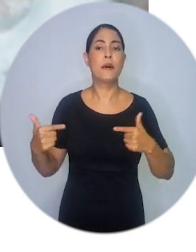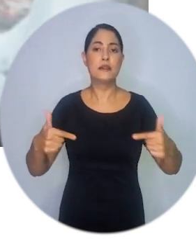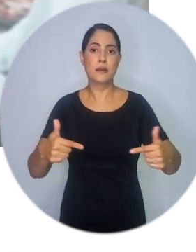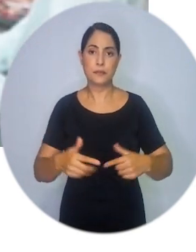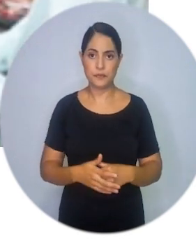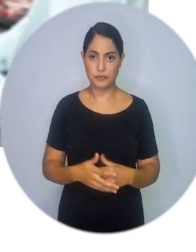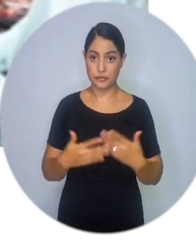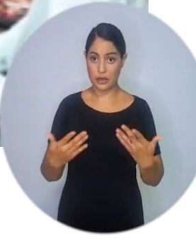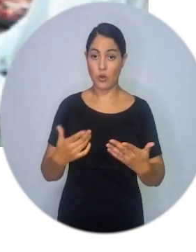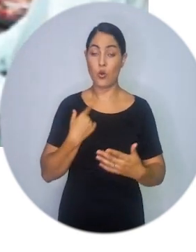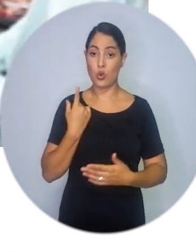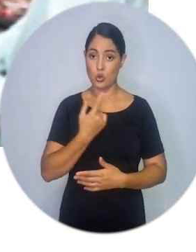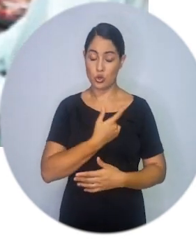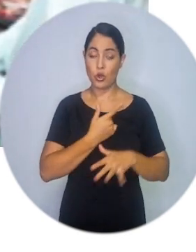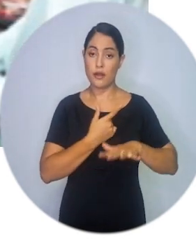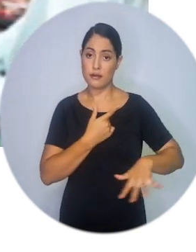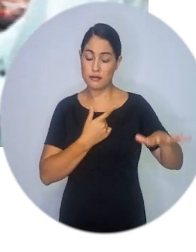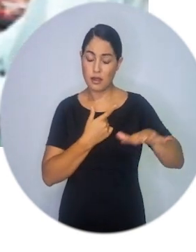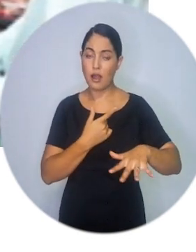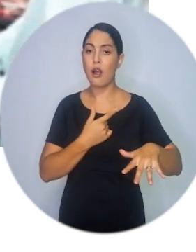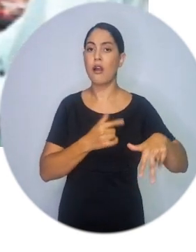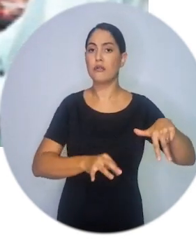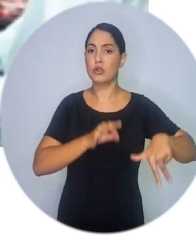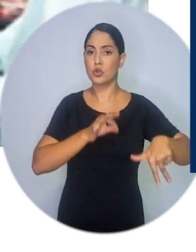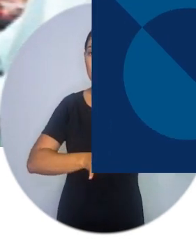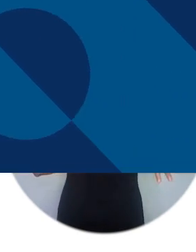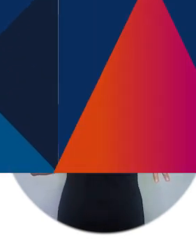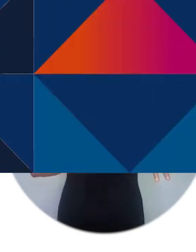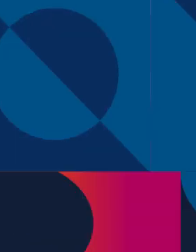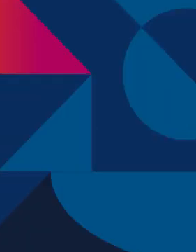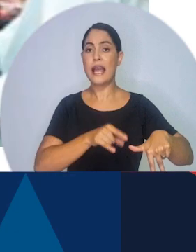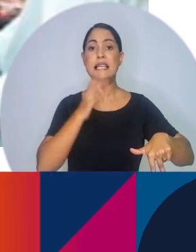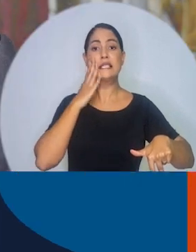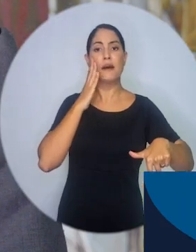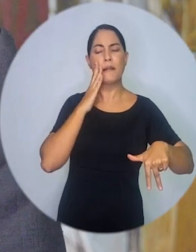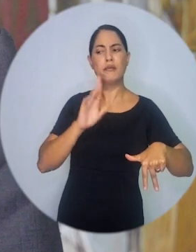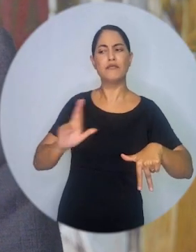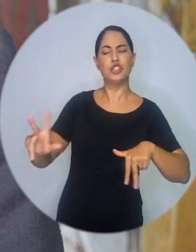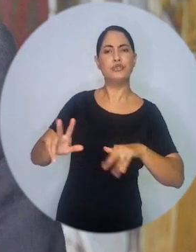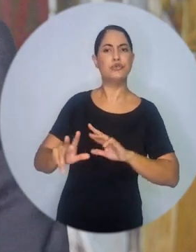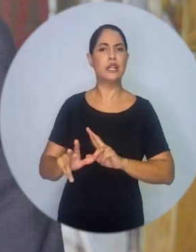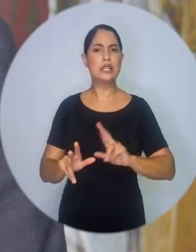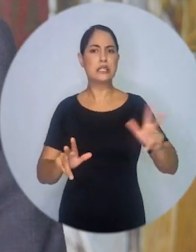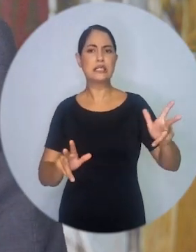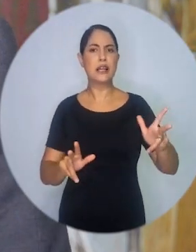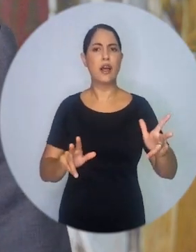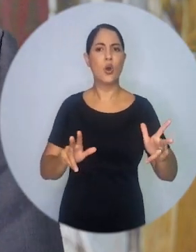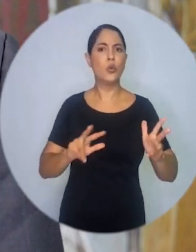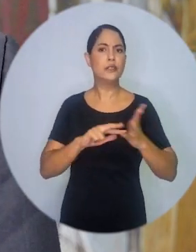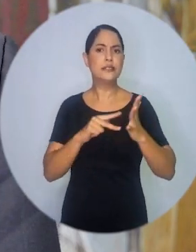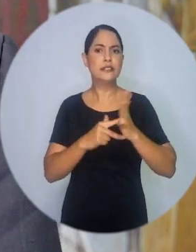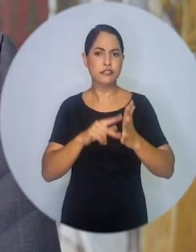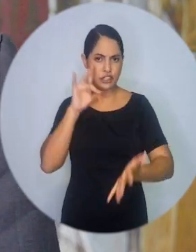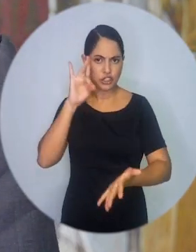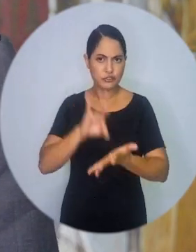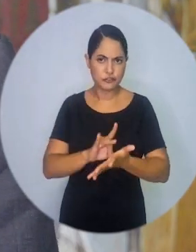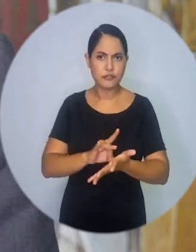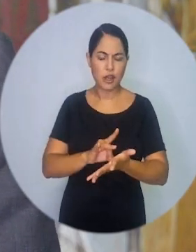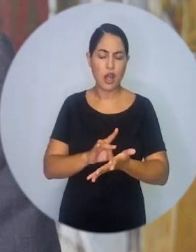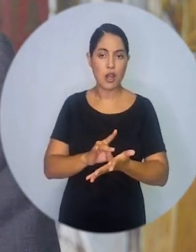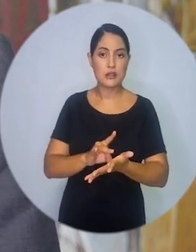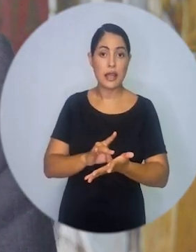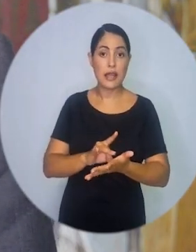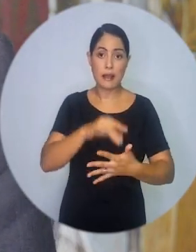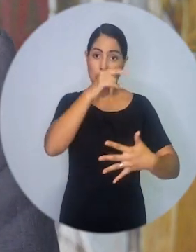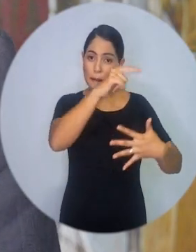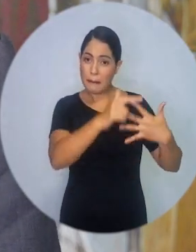que realmente o magistrado, ou seja, o Poder Judiciário, os juízes que se deparam com essas demandas, saibam diferenciar o que são de